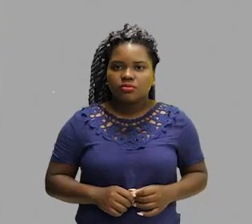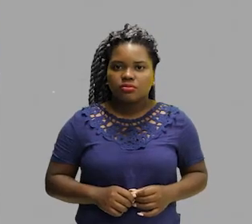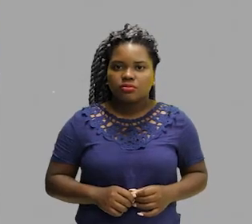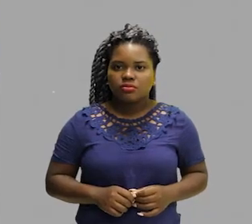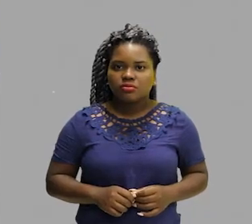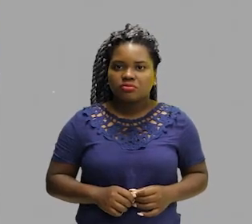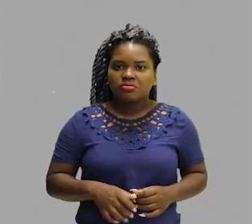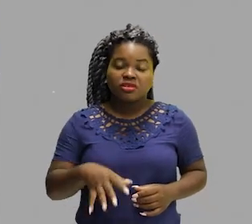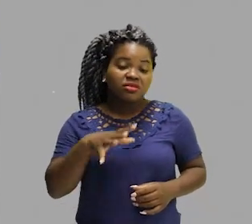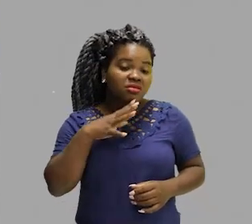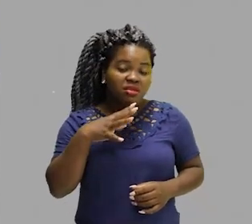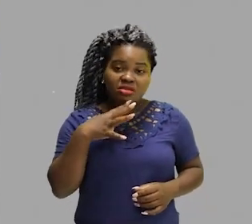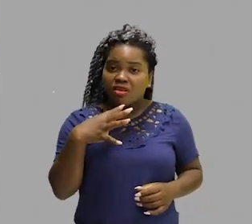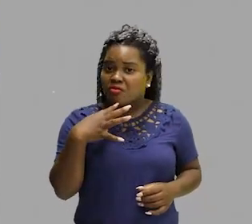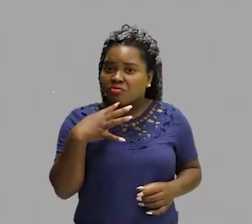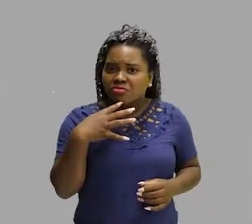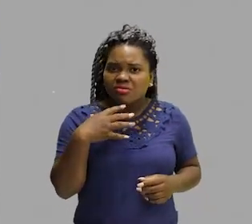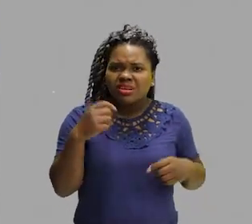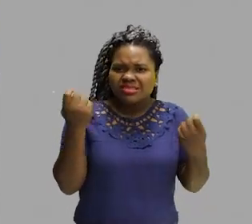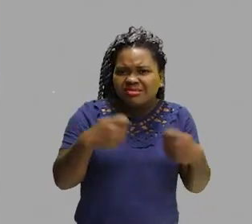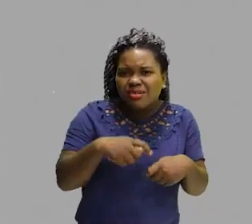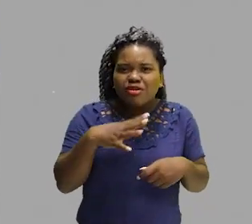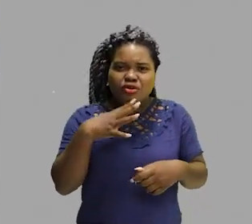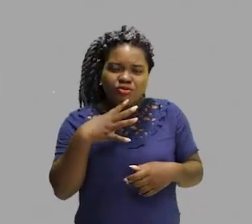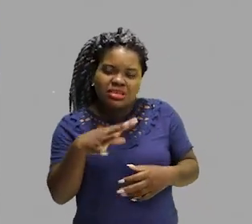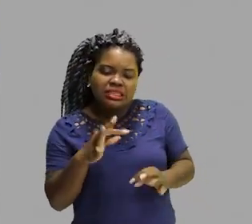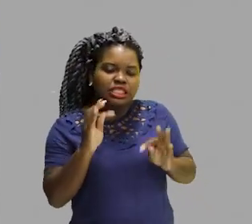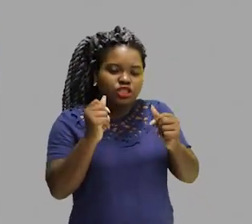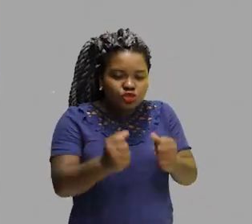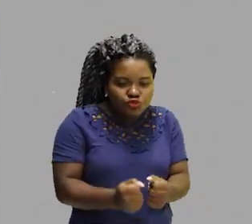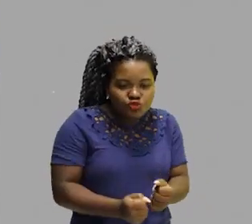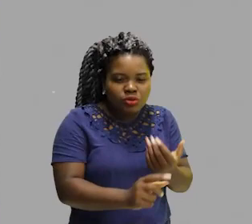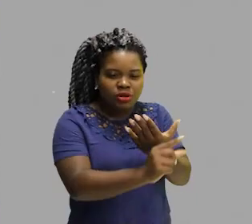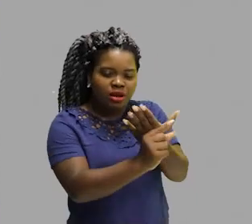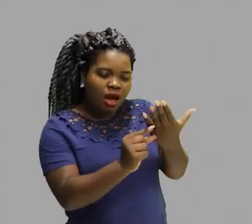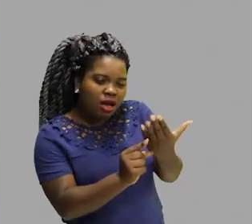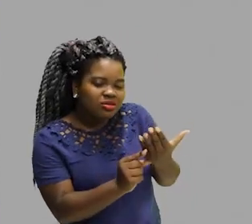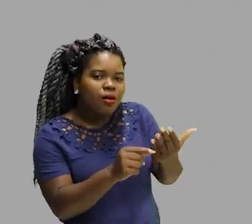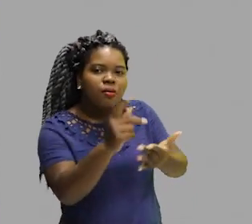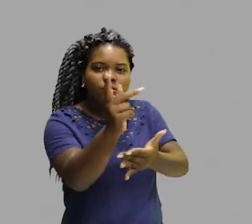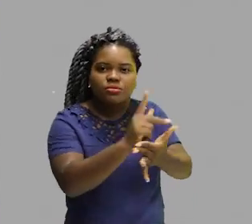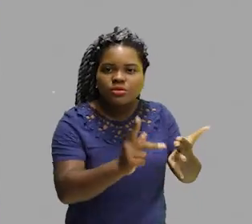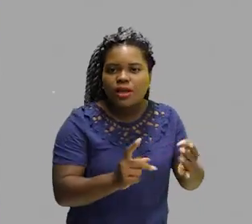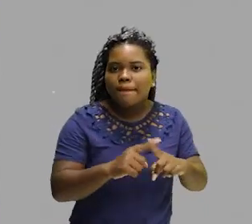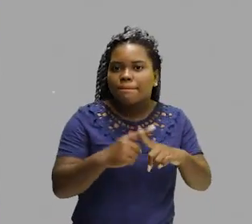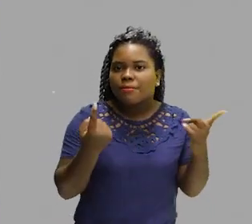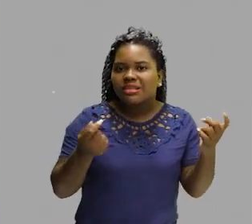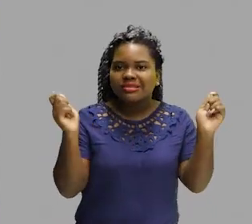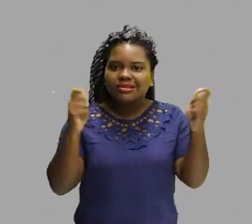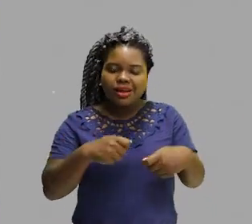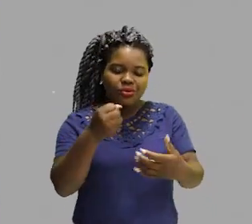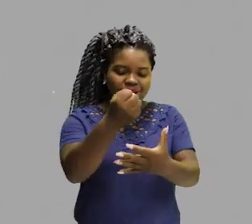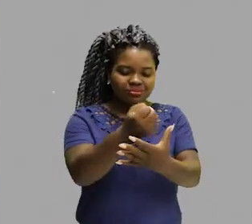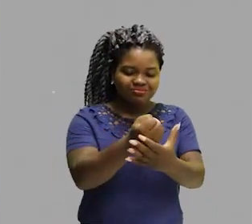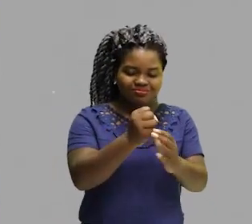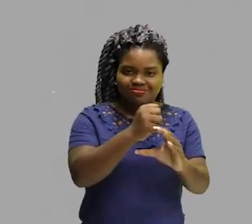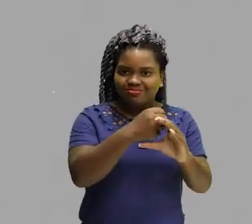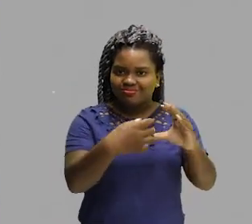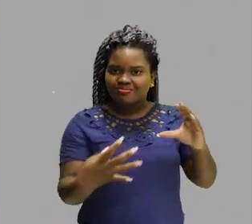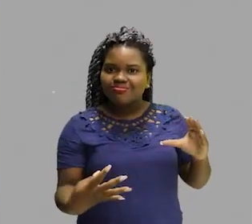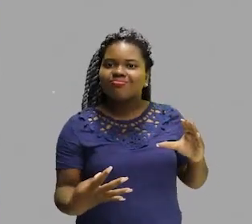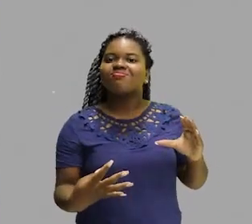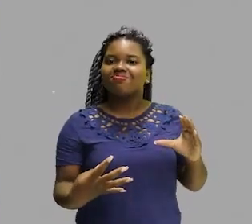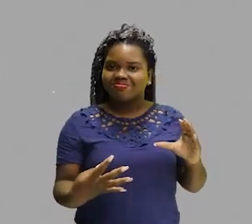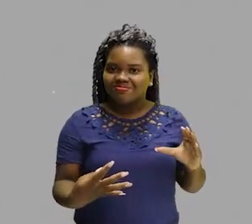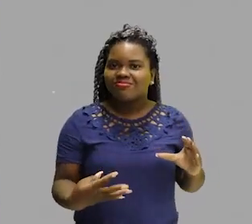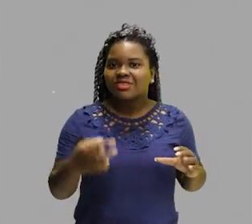Você não vai conhecer todas as obras, você não vai conhecer todos os poemas, mas você vai conseguir caracterizar esse momento